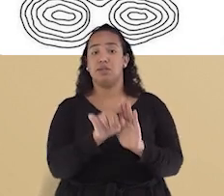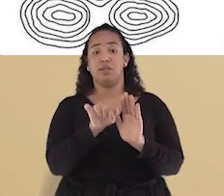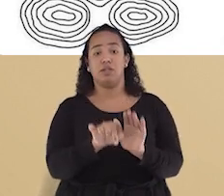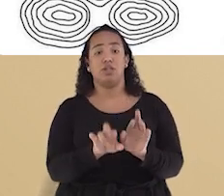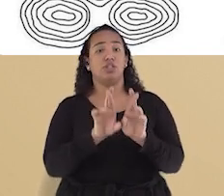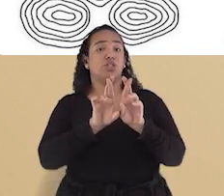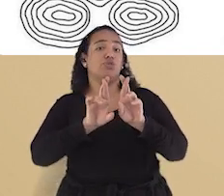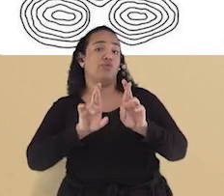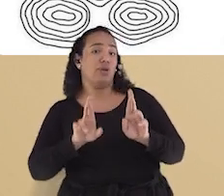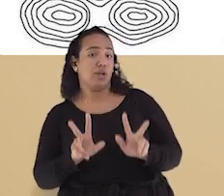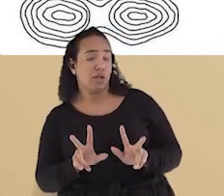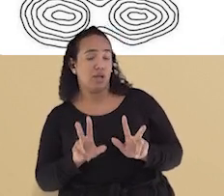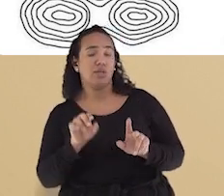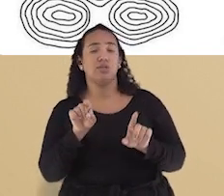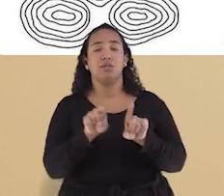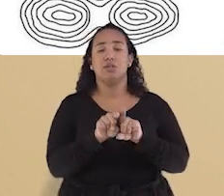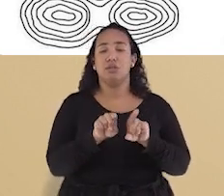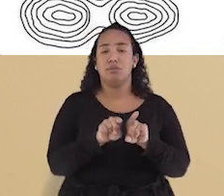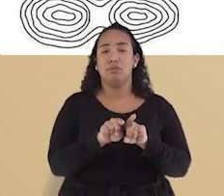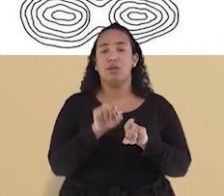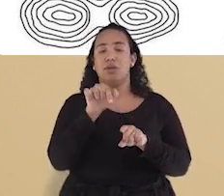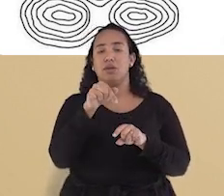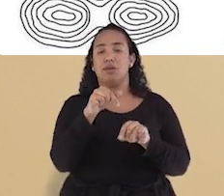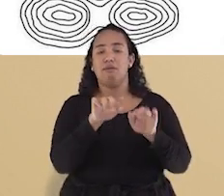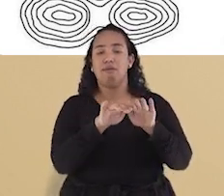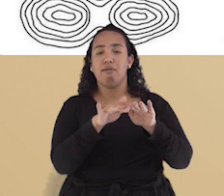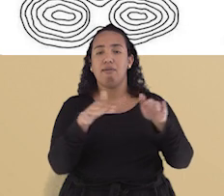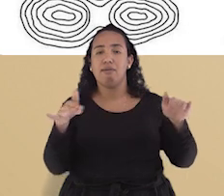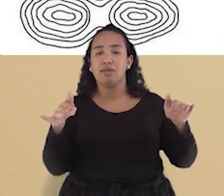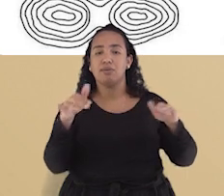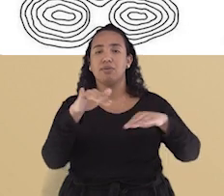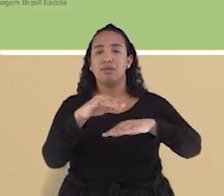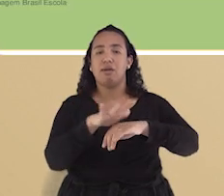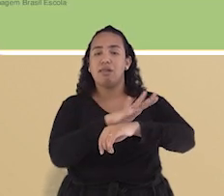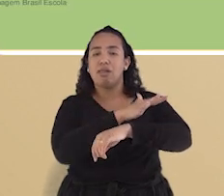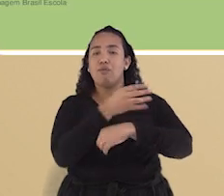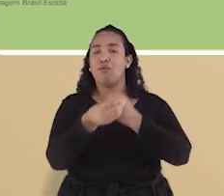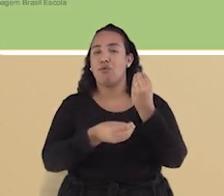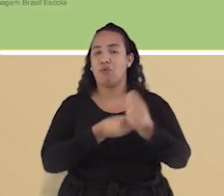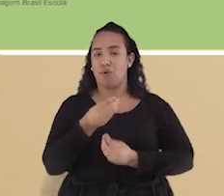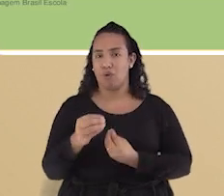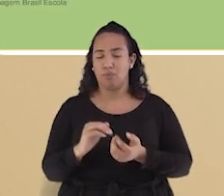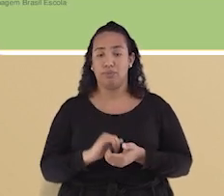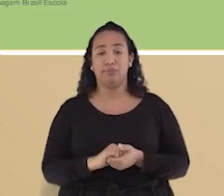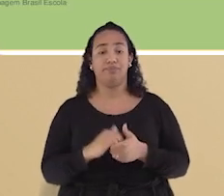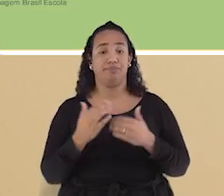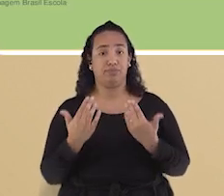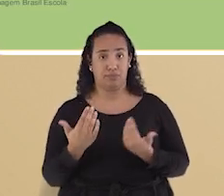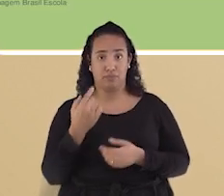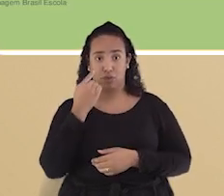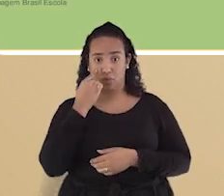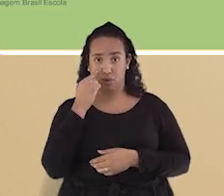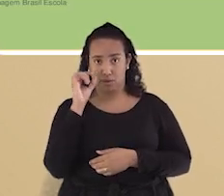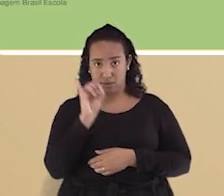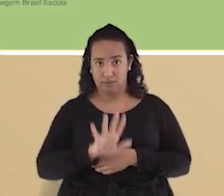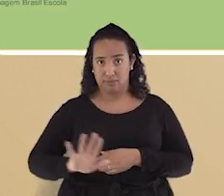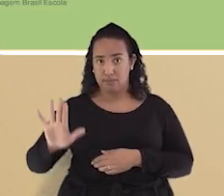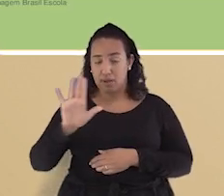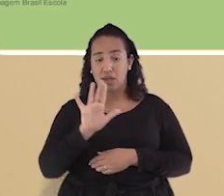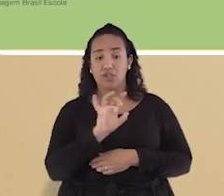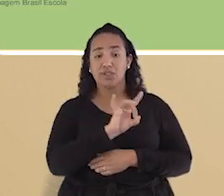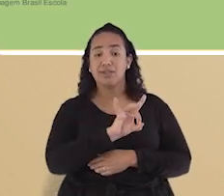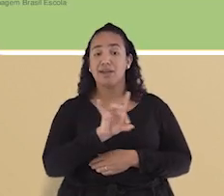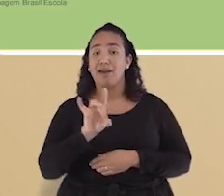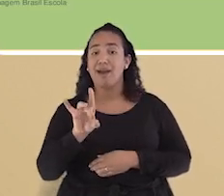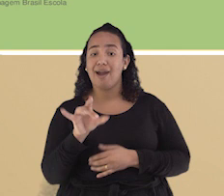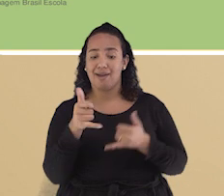e as irregularidades dos relevos na superfície da Terra. Cada linha que é medida de um mesmo